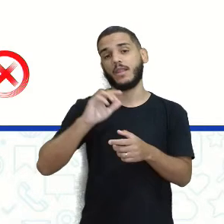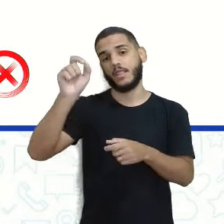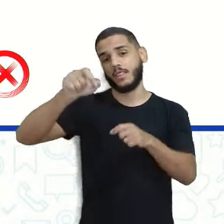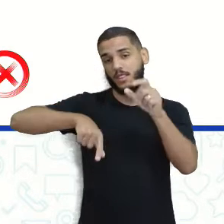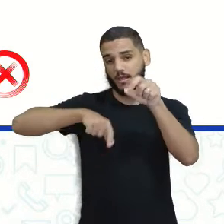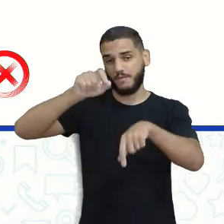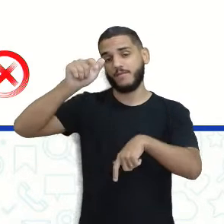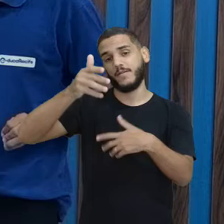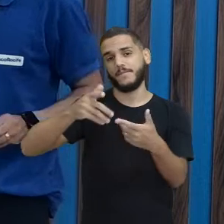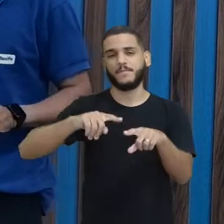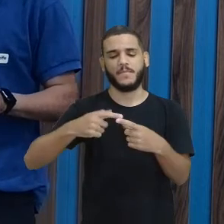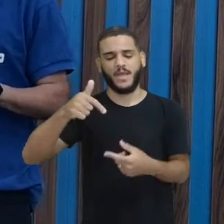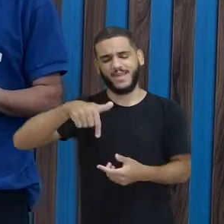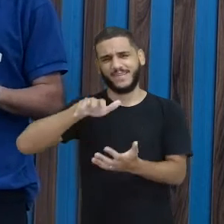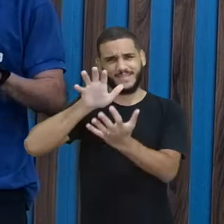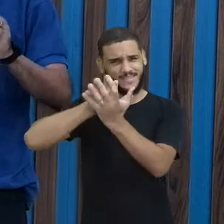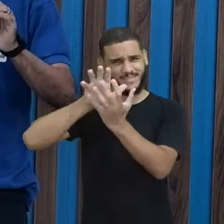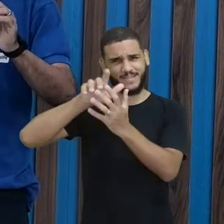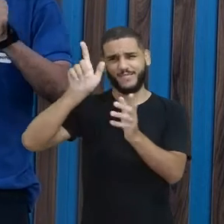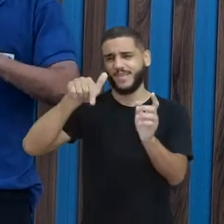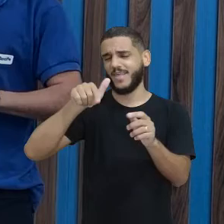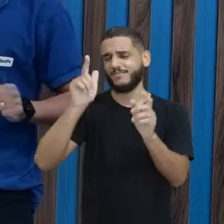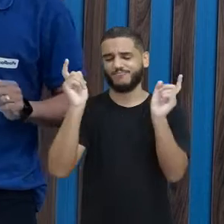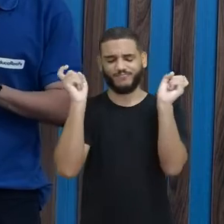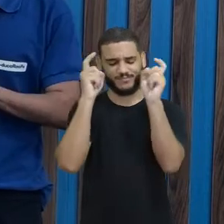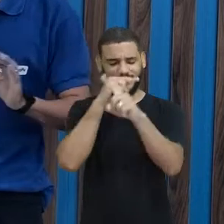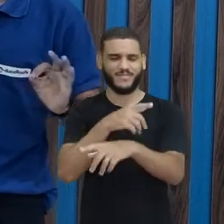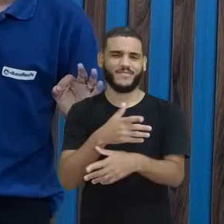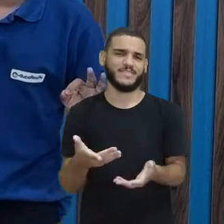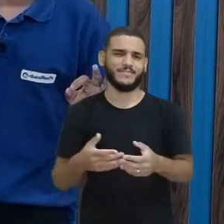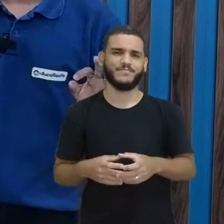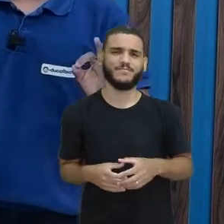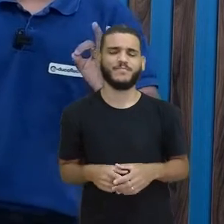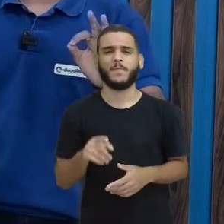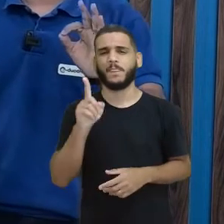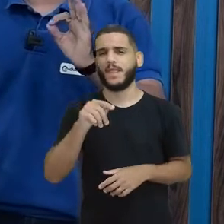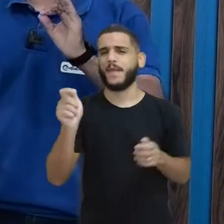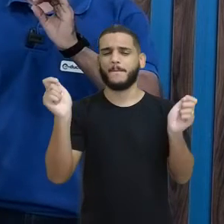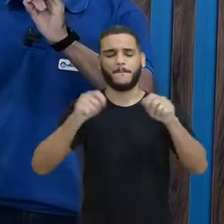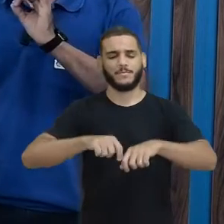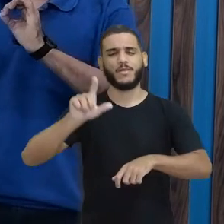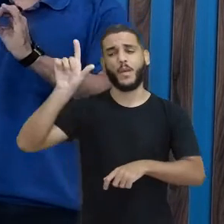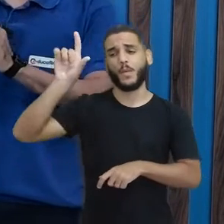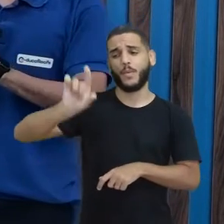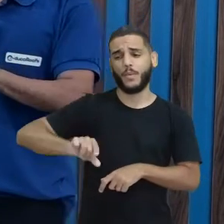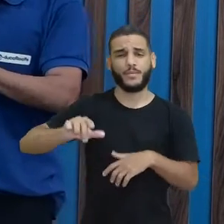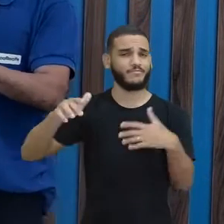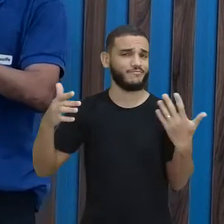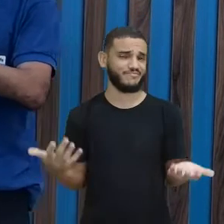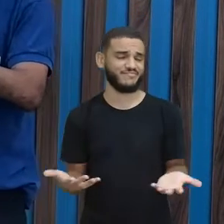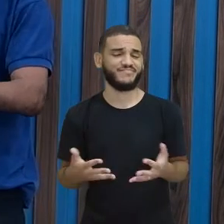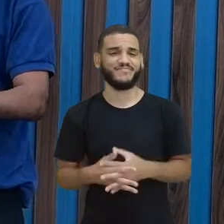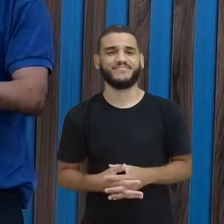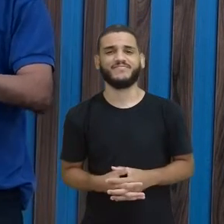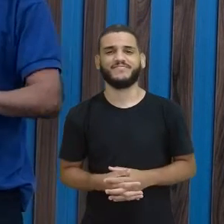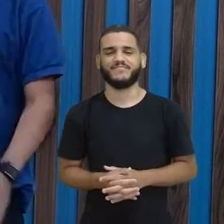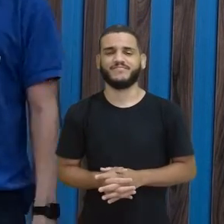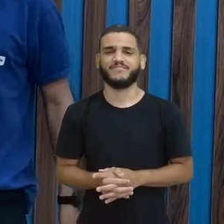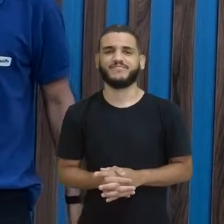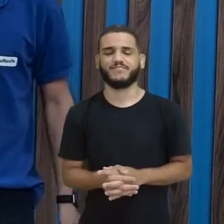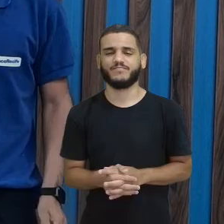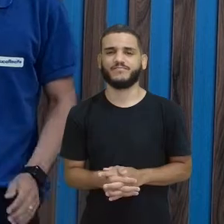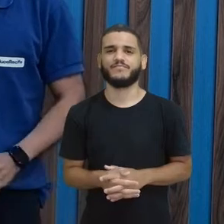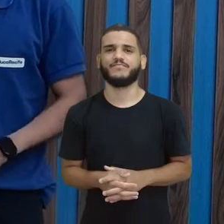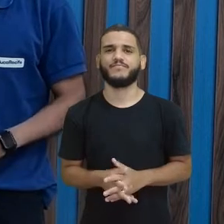aqui no Recife é muito complicado nevar. Tá certo? A chance é muito pequena, a probabilidade é muito menor aí de nevar